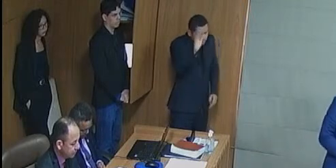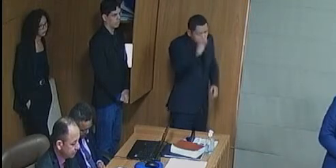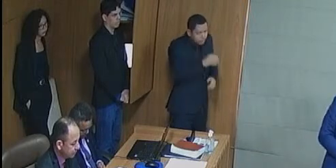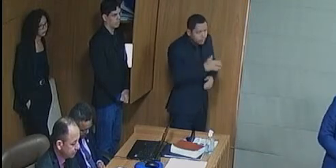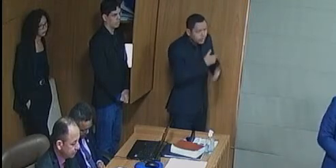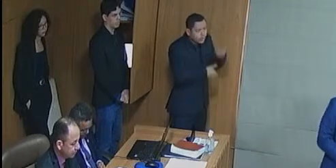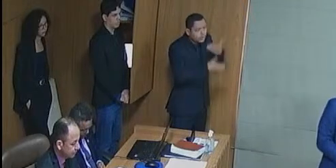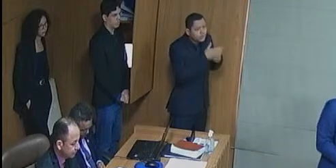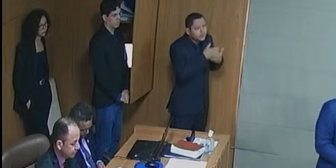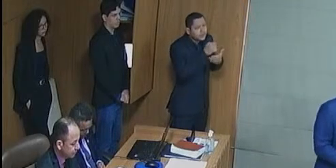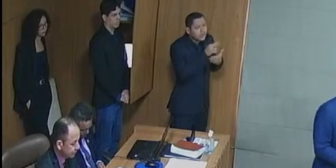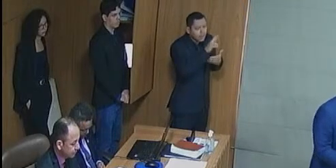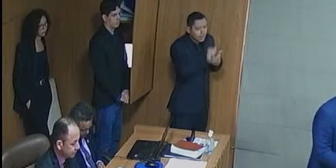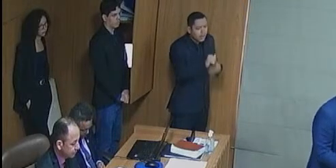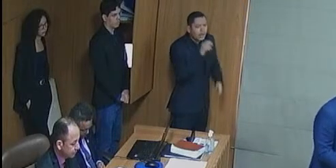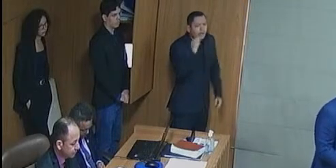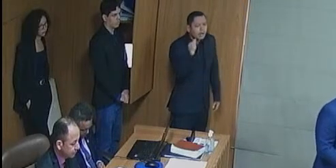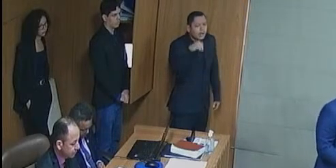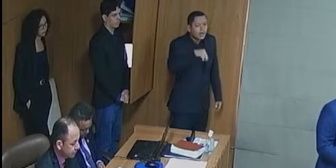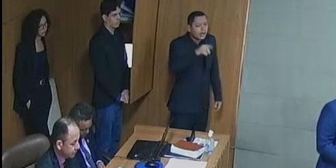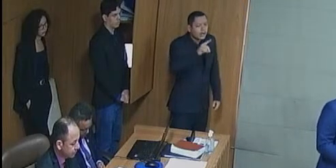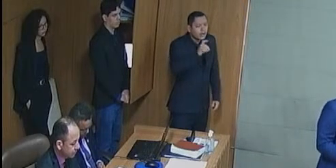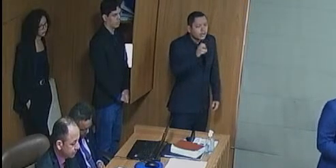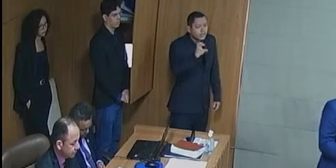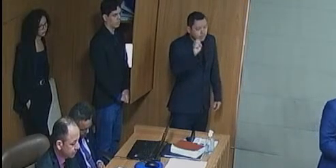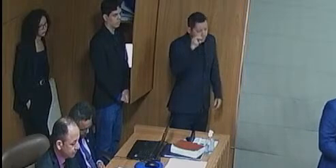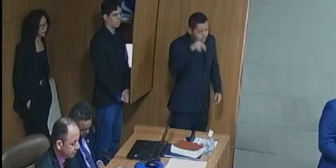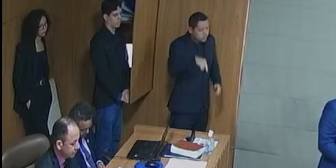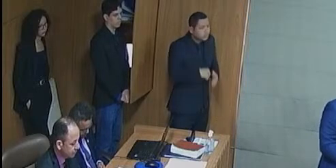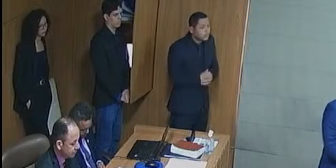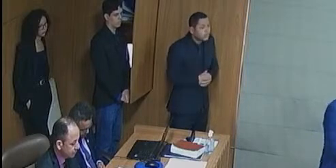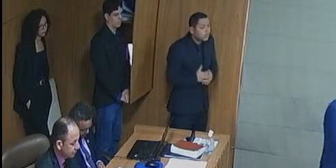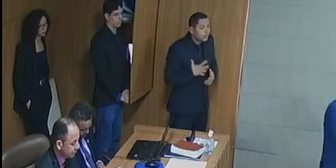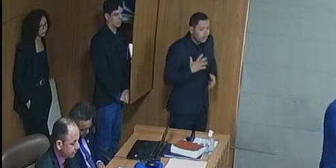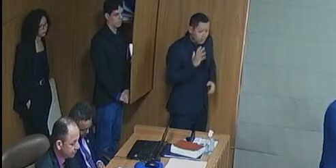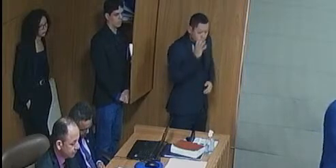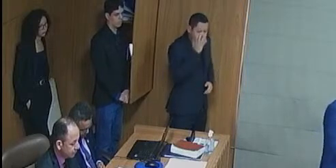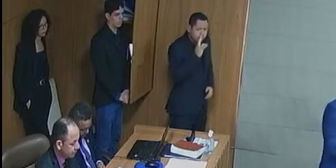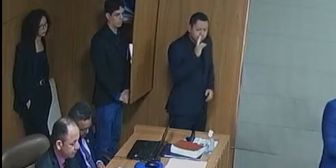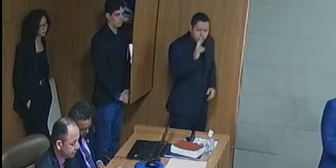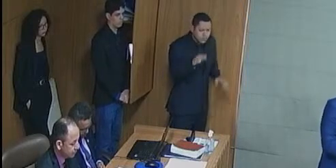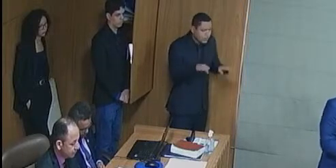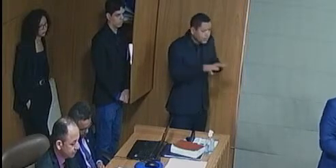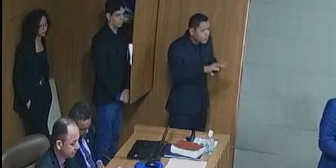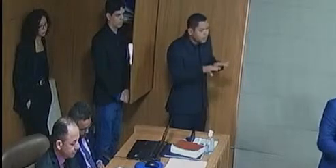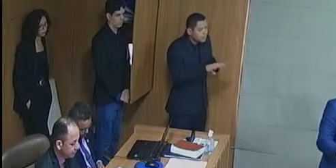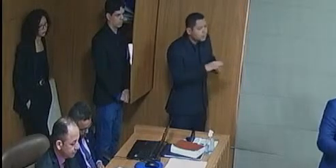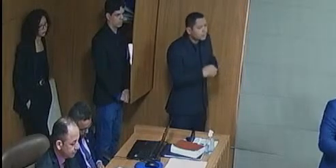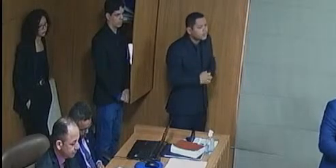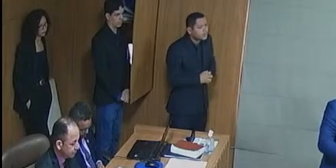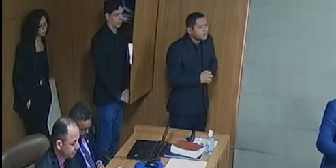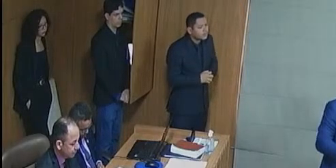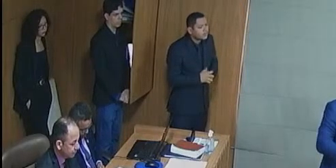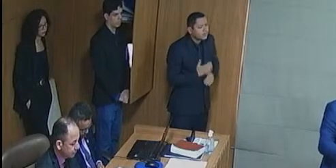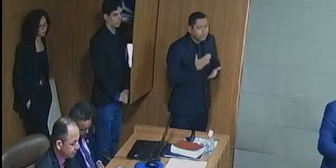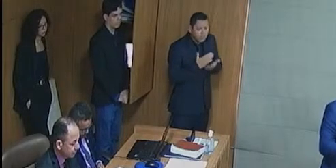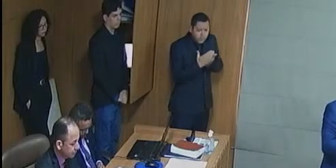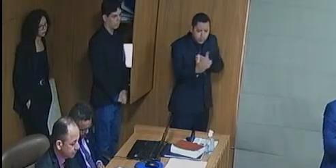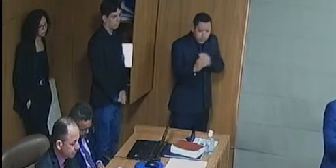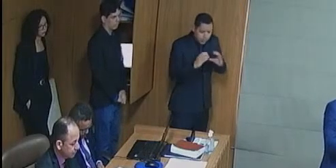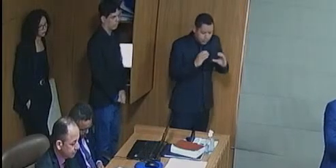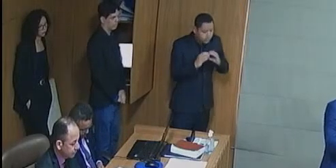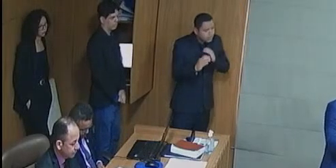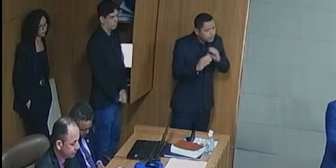era Anderson me prontifiquei resolvi respondi e daí começamos um